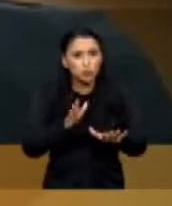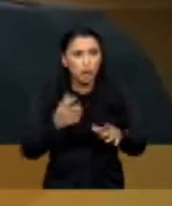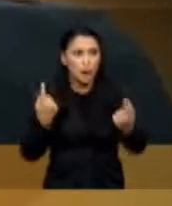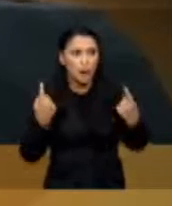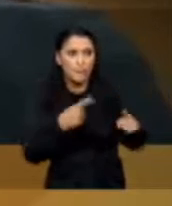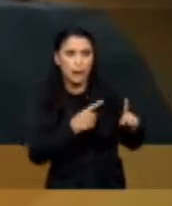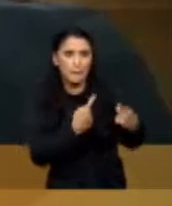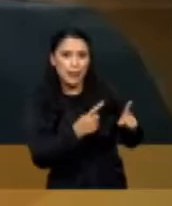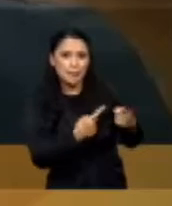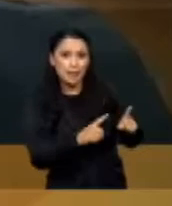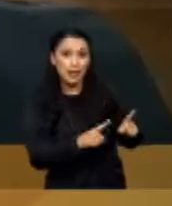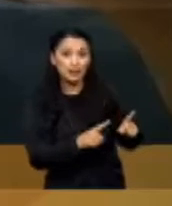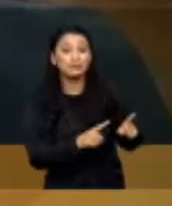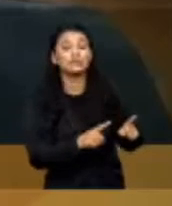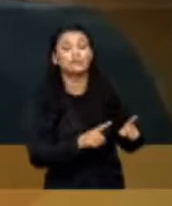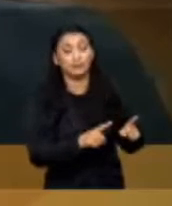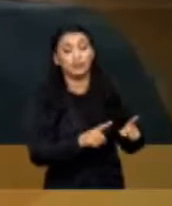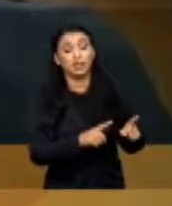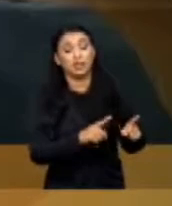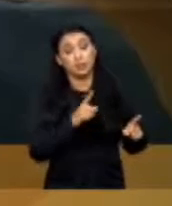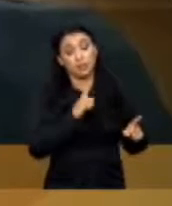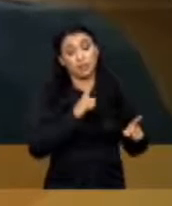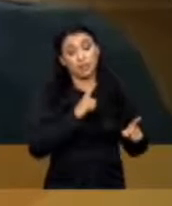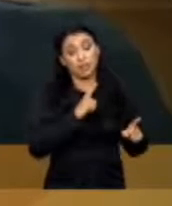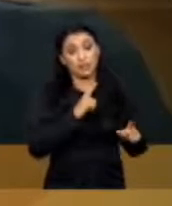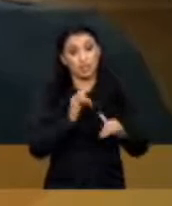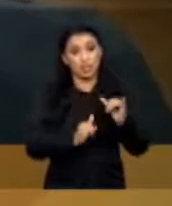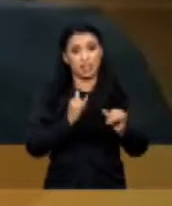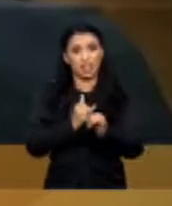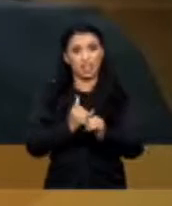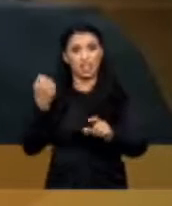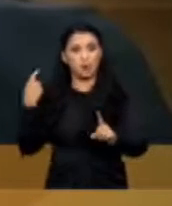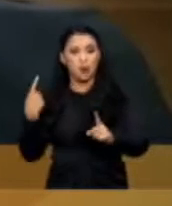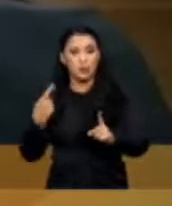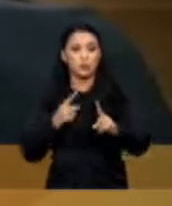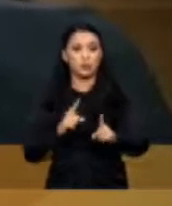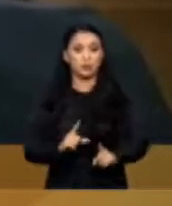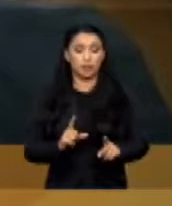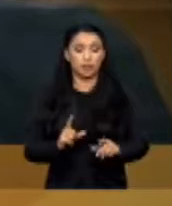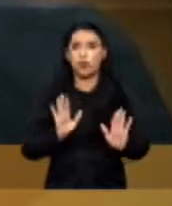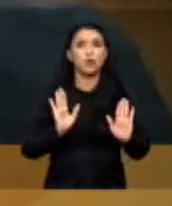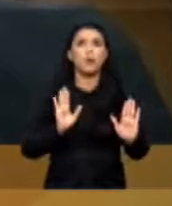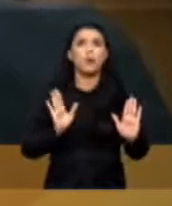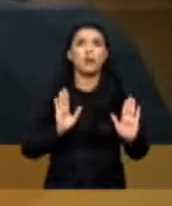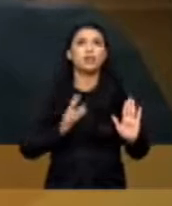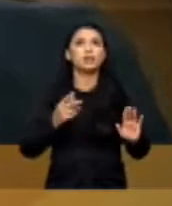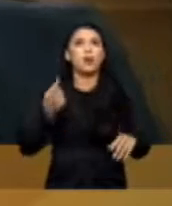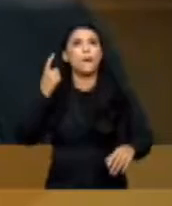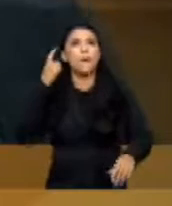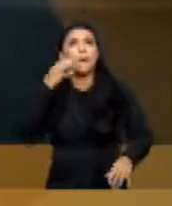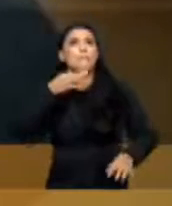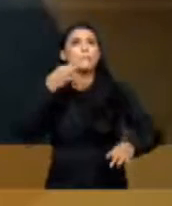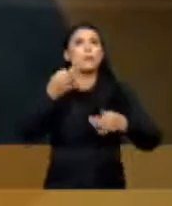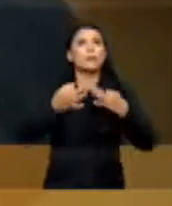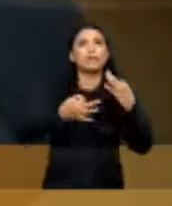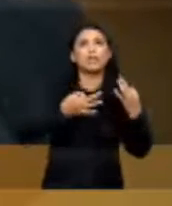atentados a partir de provocações de internet. Não se trata aqui de algo hipotético,